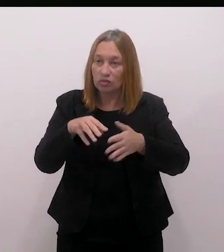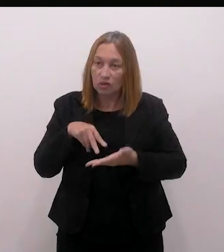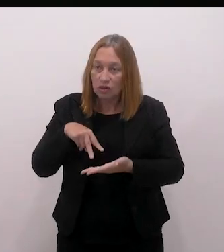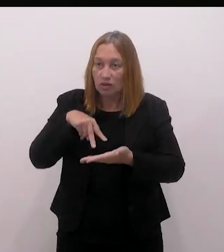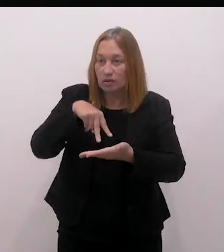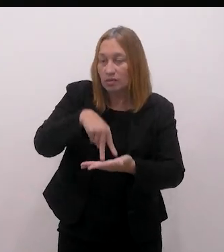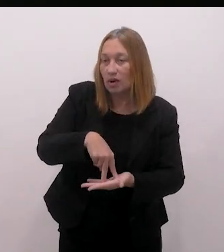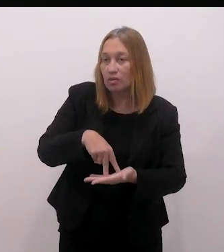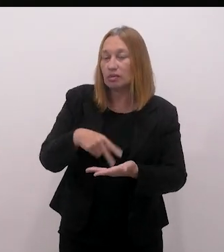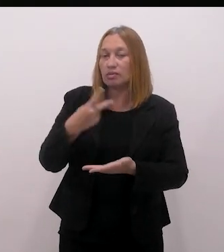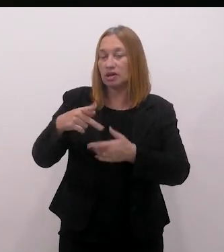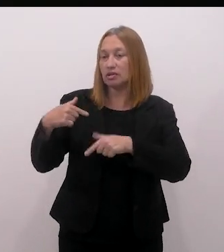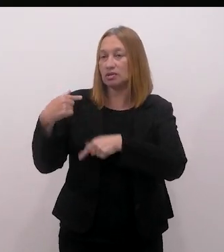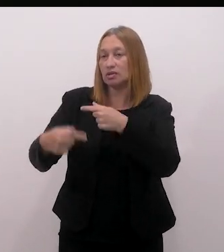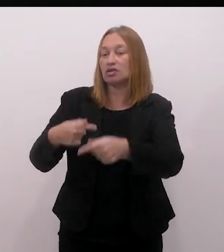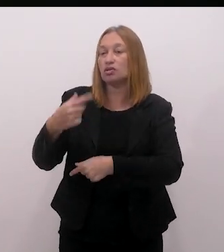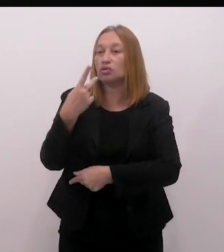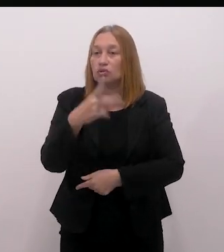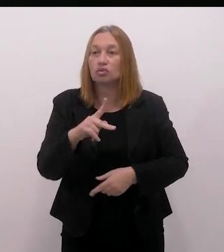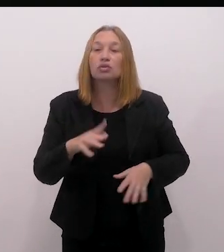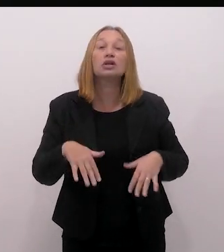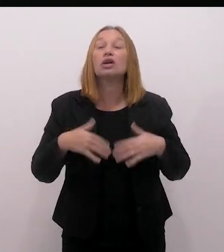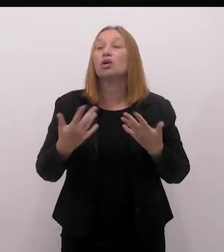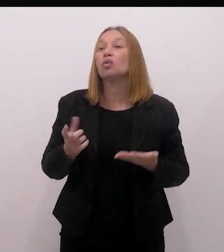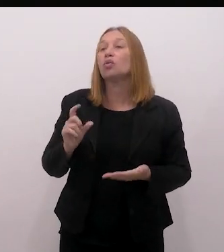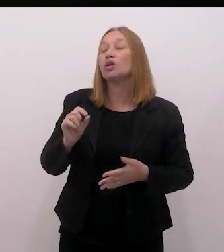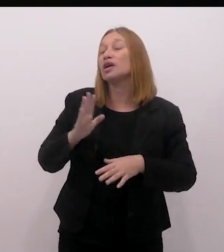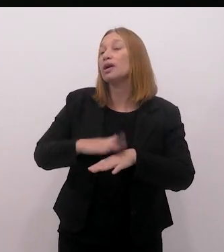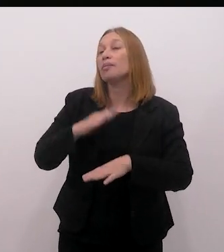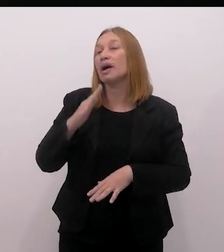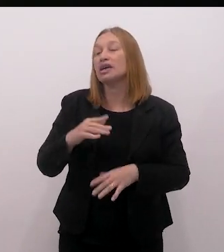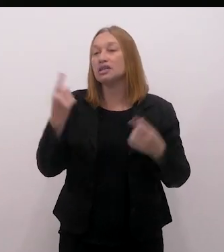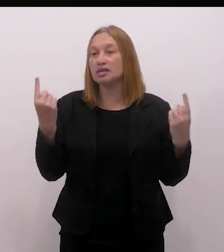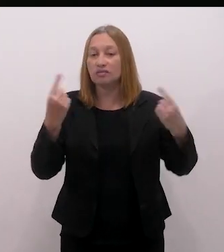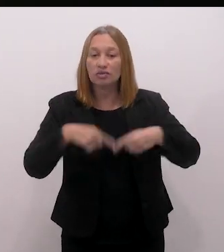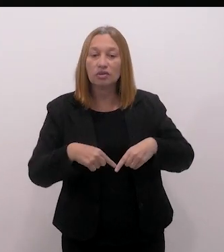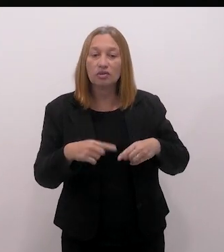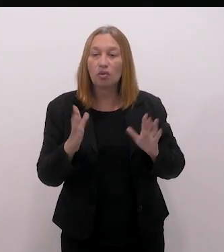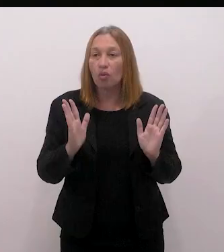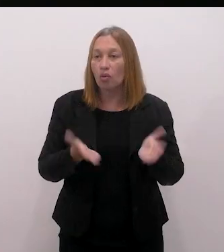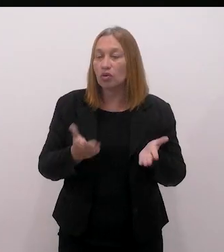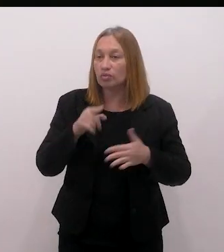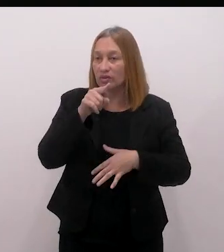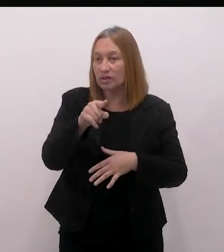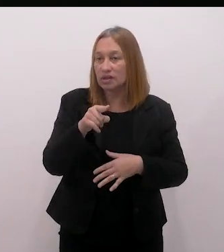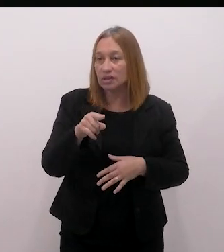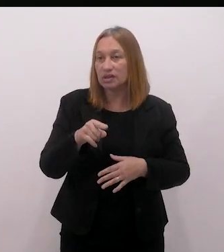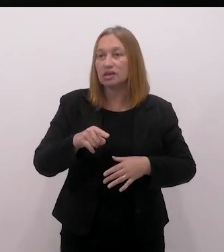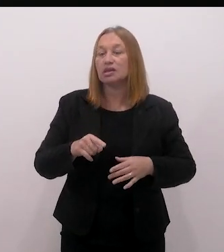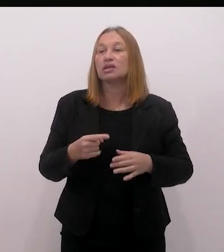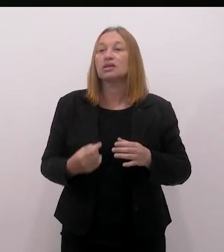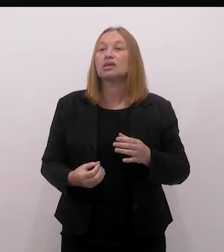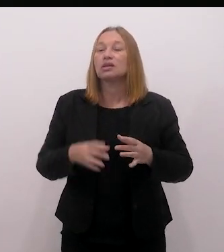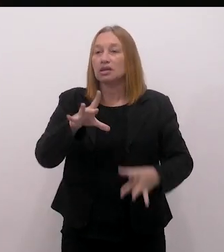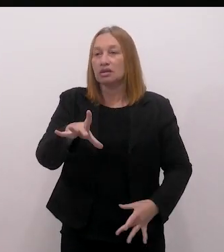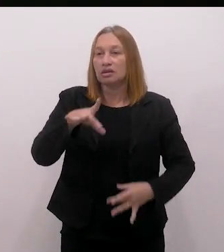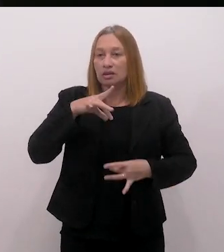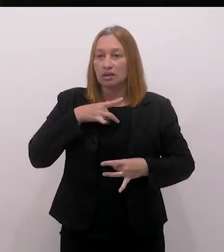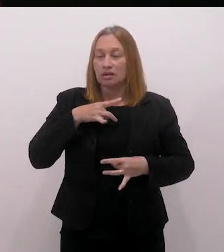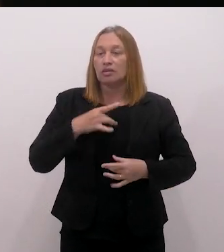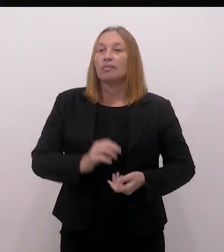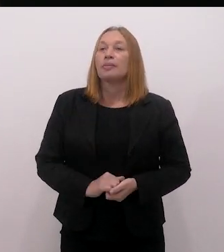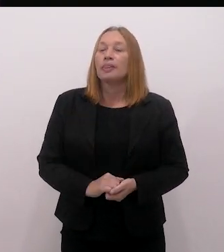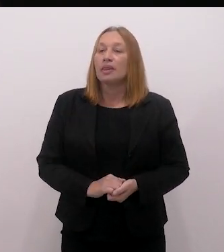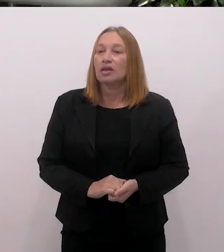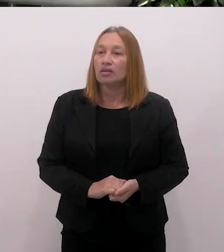de palco que é lógico que faz parte da sua história, da sua trajetória. O que é mais desafiador ainda hoje para você na composição dos